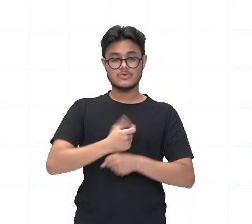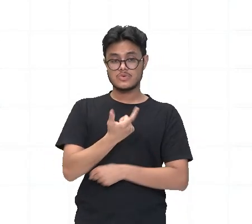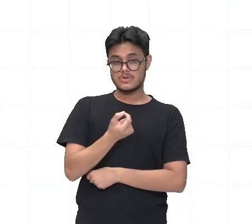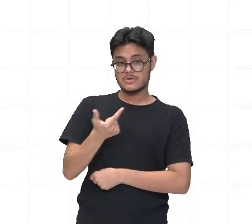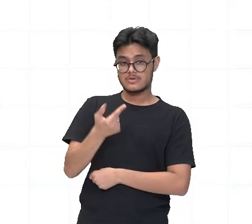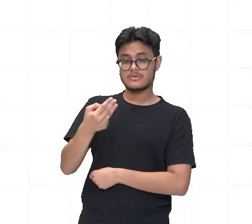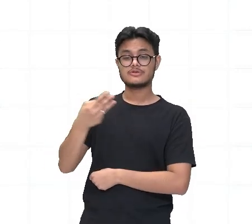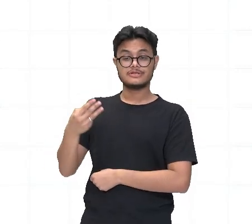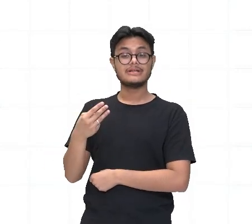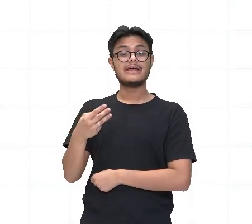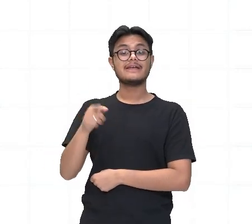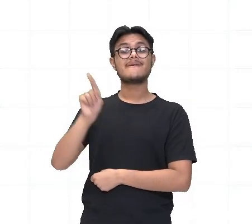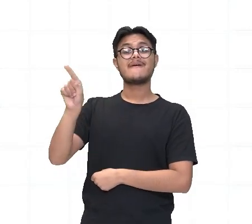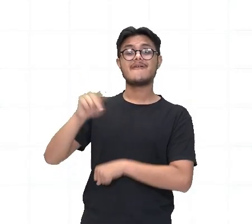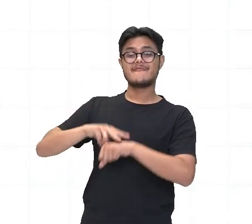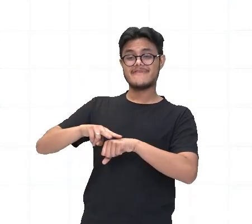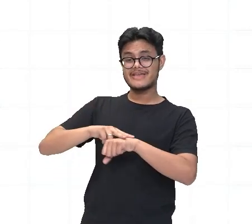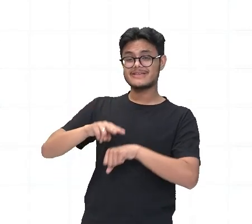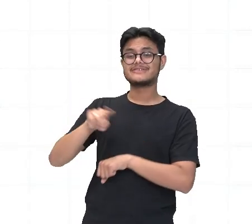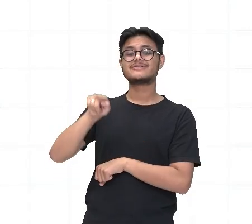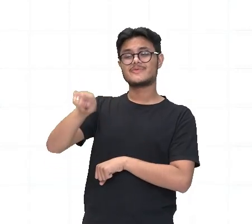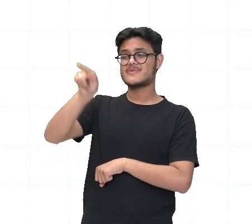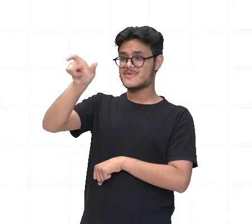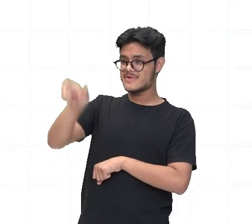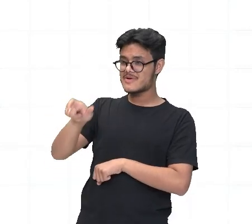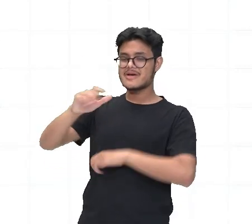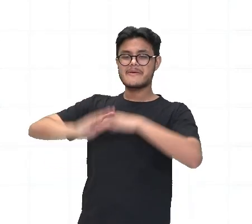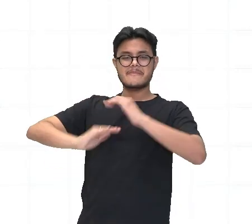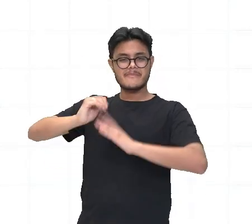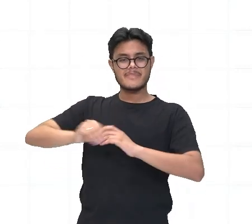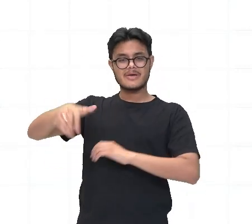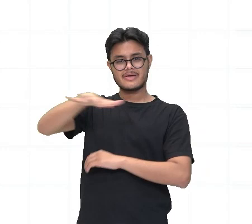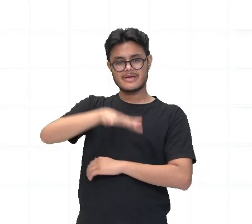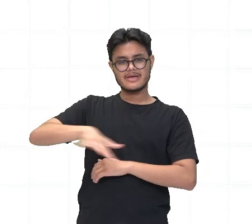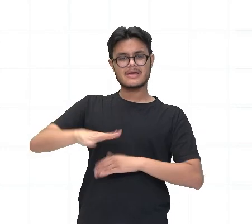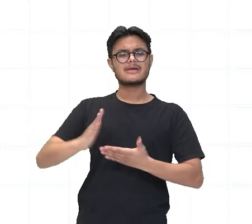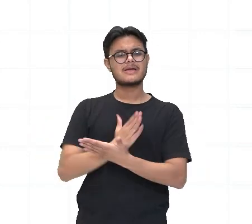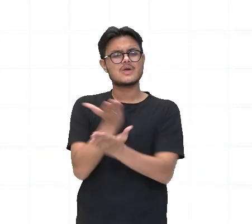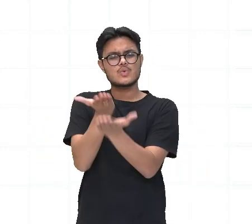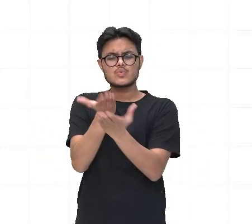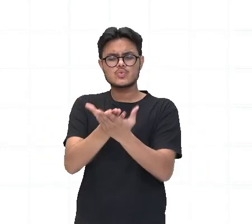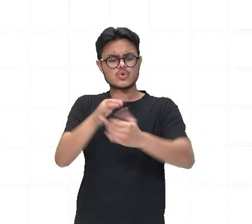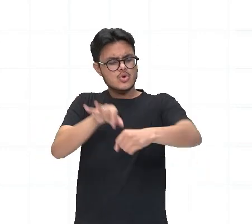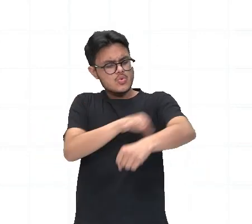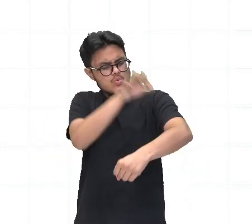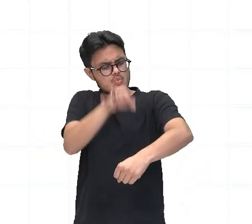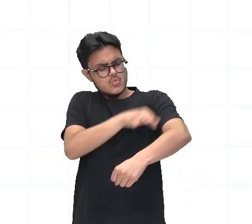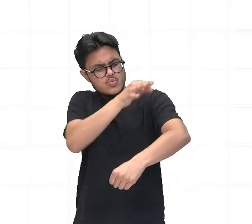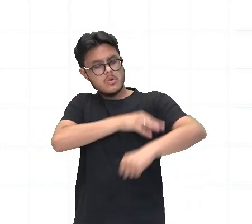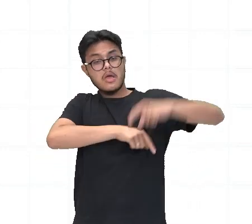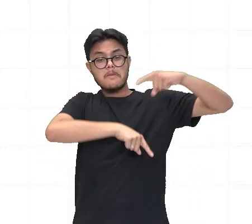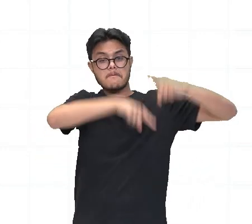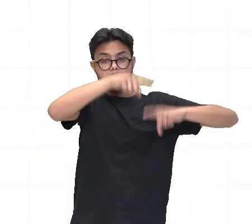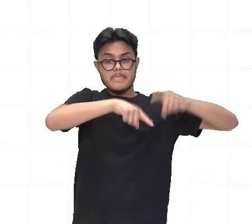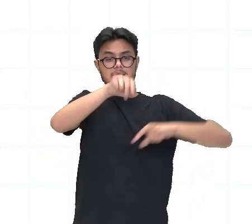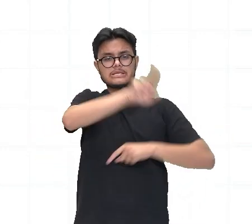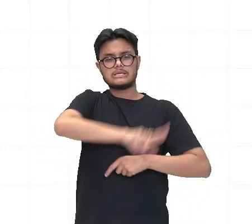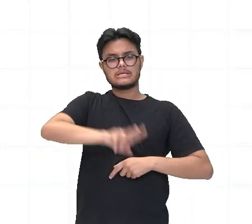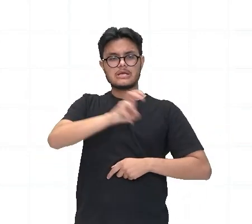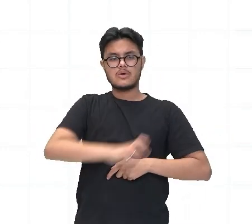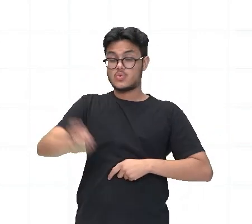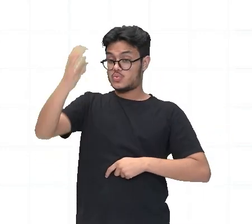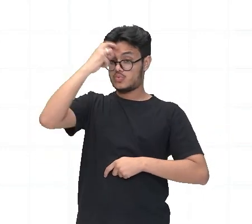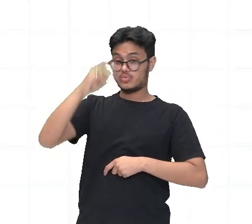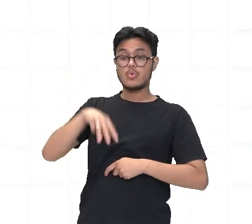verde aí aparecendo, não é? Estudou estampas trançadas em diversos objetos da cultura Waiwai